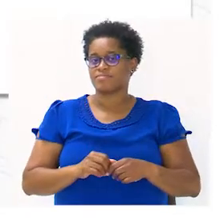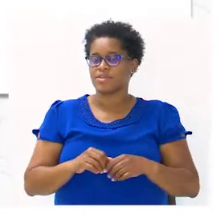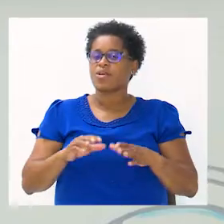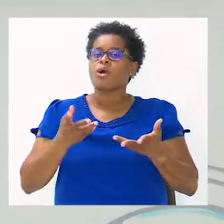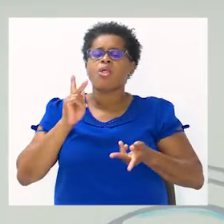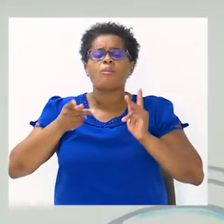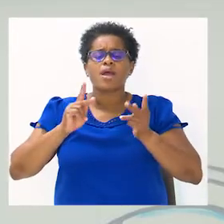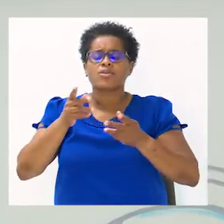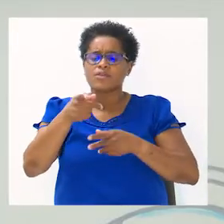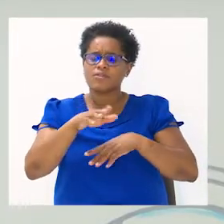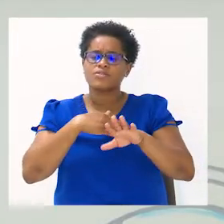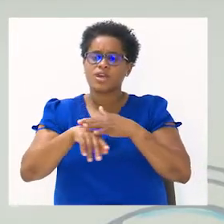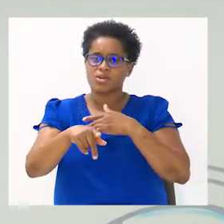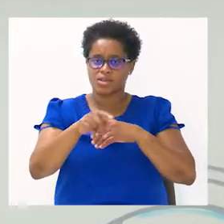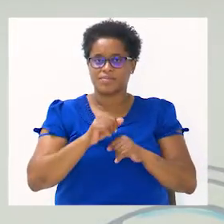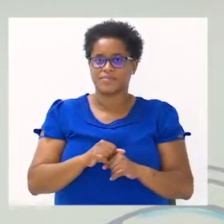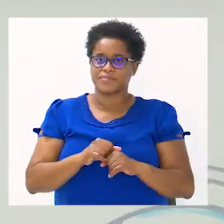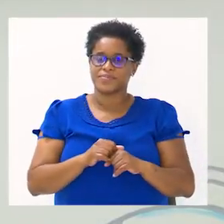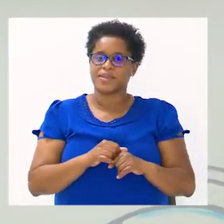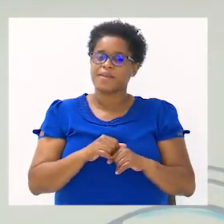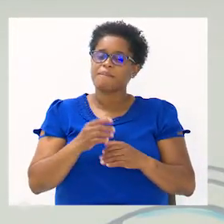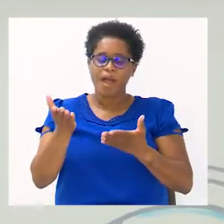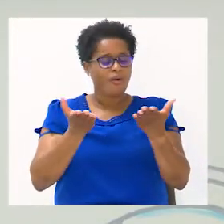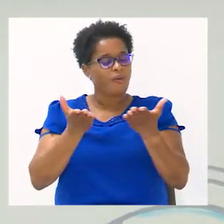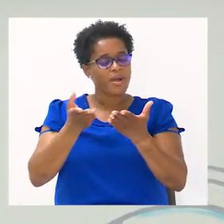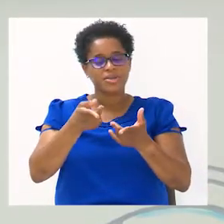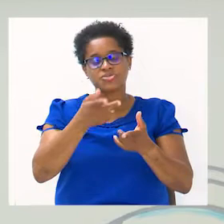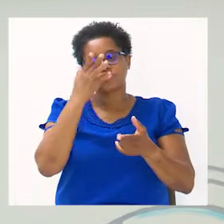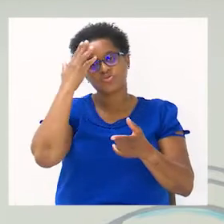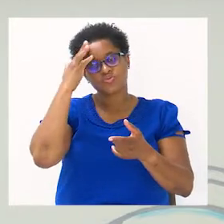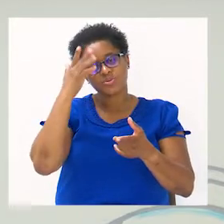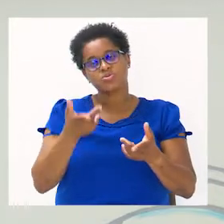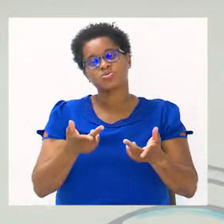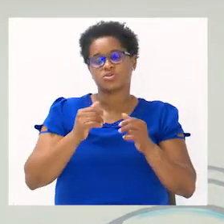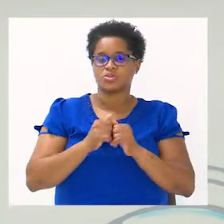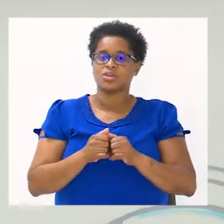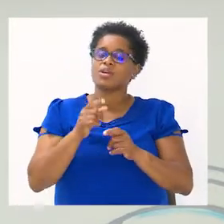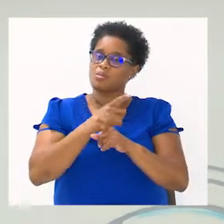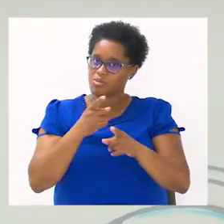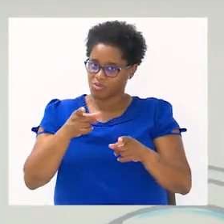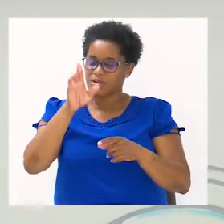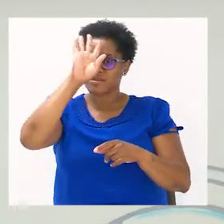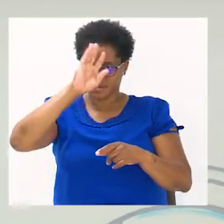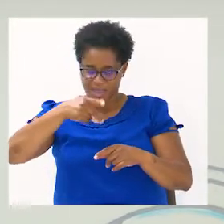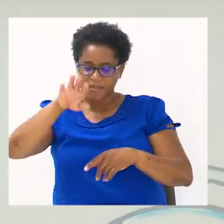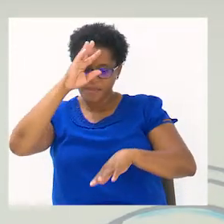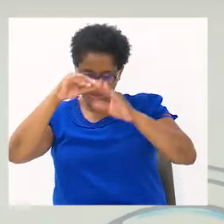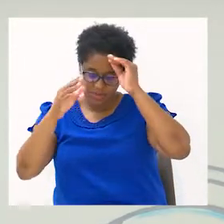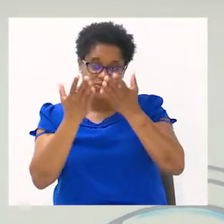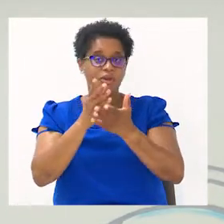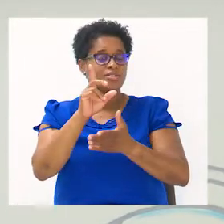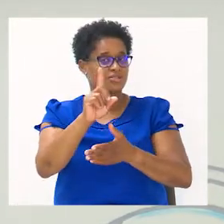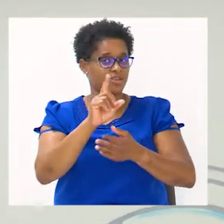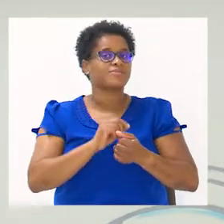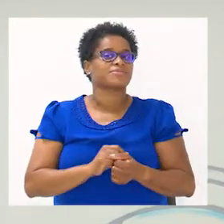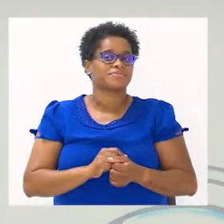quartos. Qual é o método que utilizaram aqui para comparar esses números? Porque sabem, aprenderam